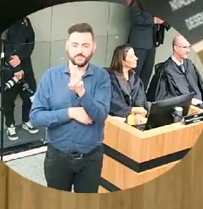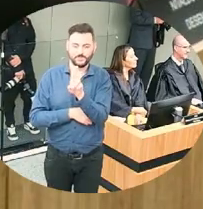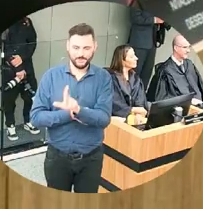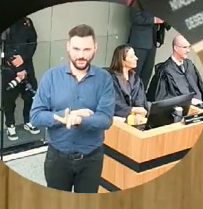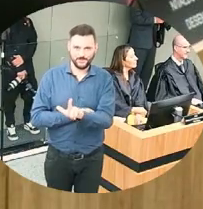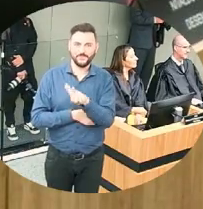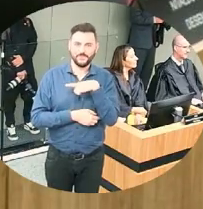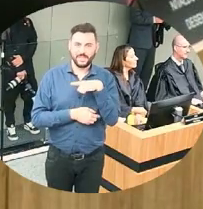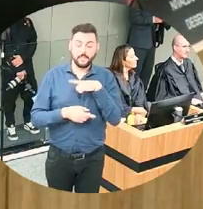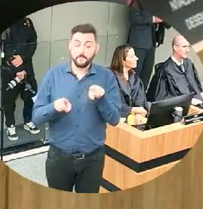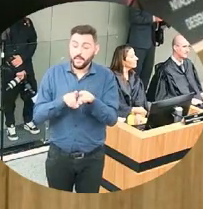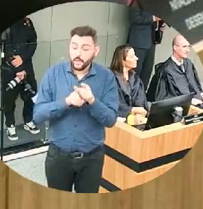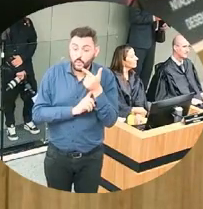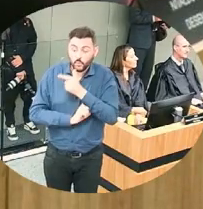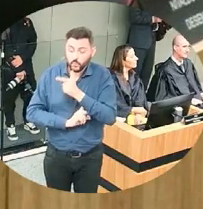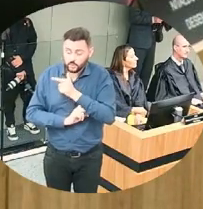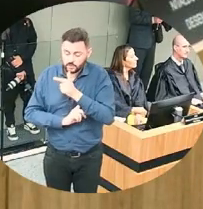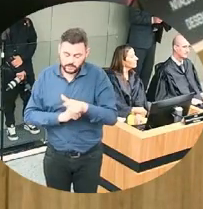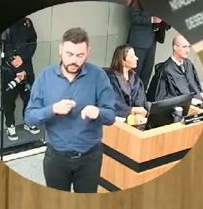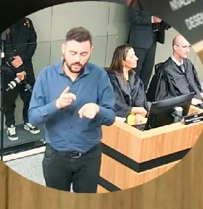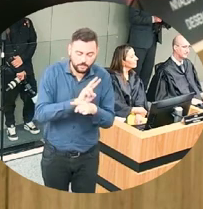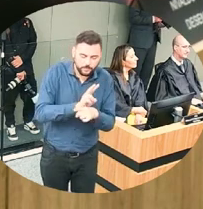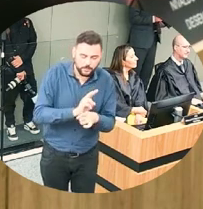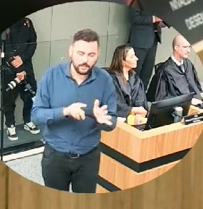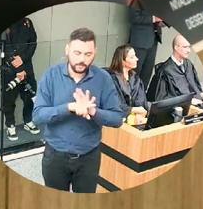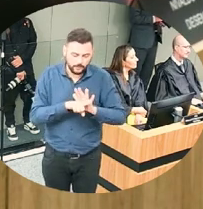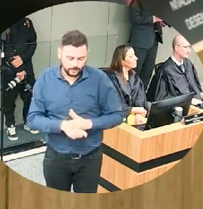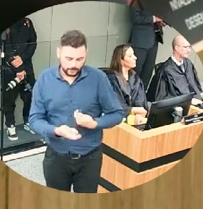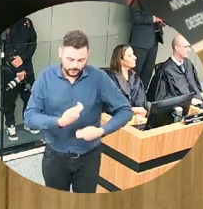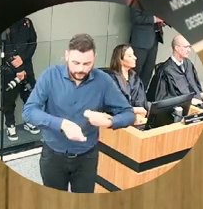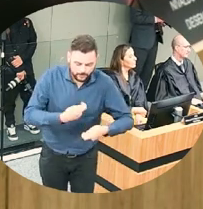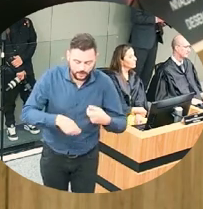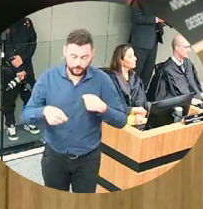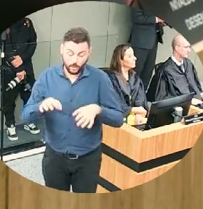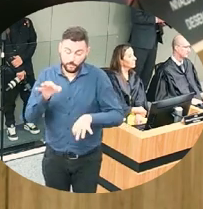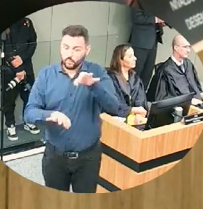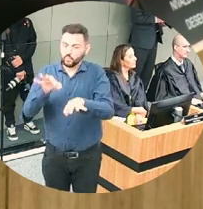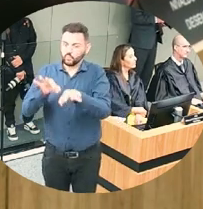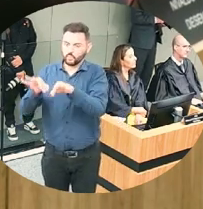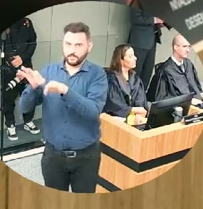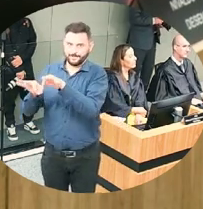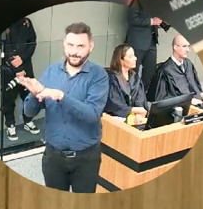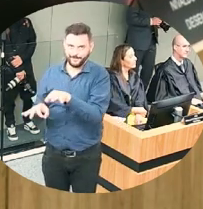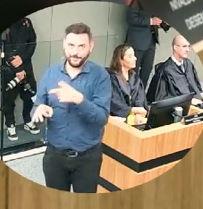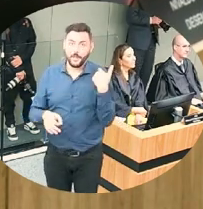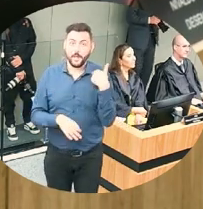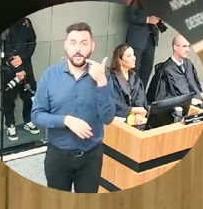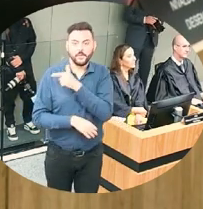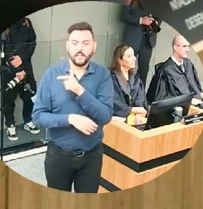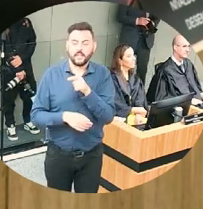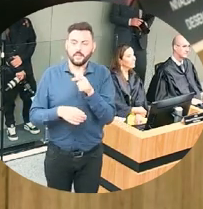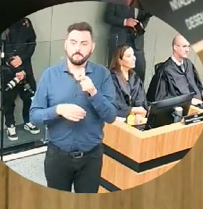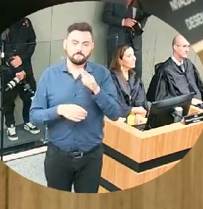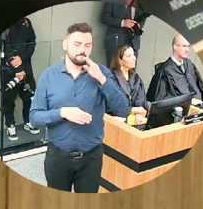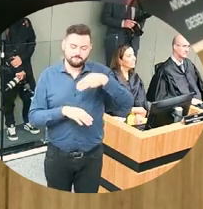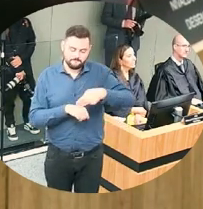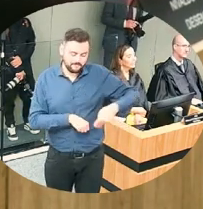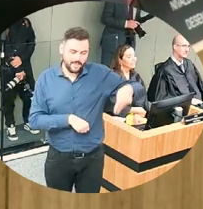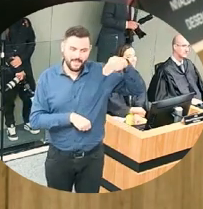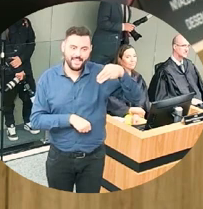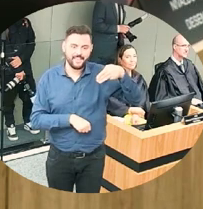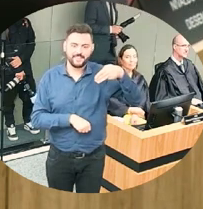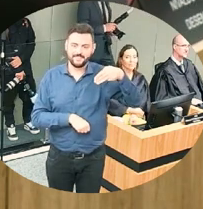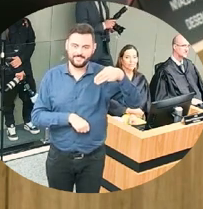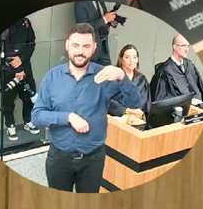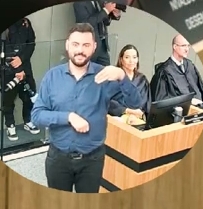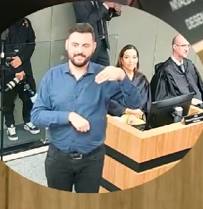também se especializou em teoria e análise econômicas e dogmáticas jurídica é mestre em ciência jurídica pela